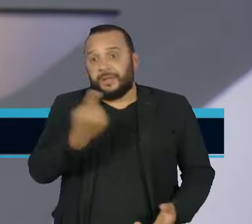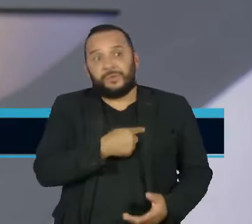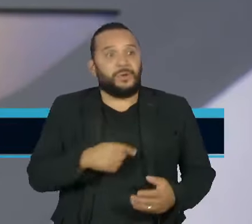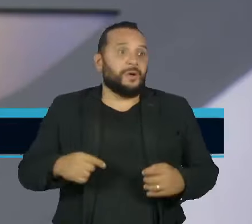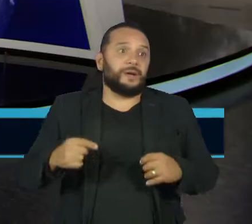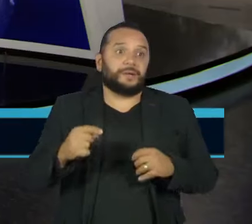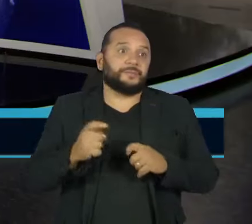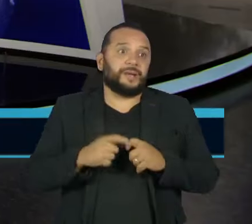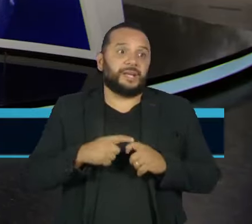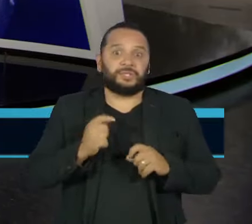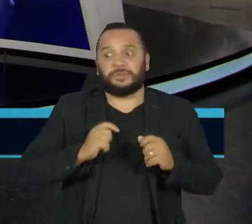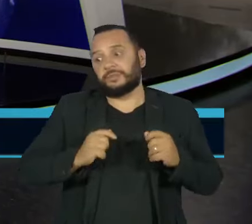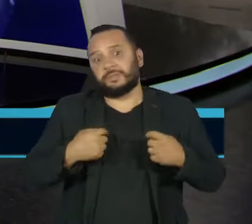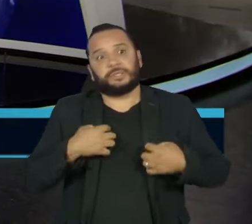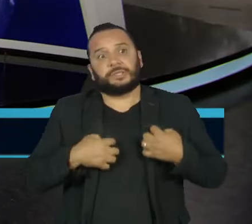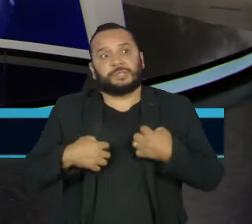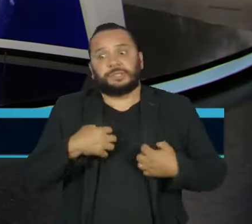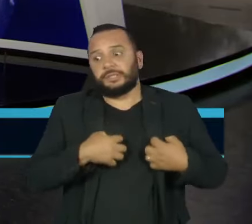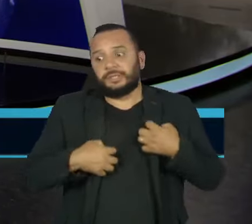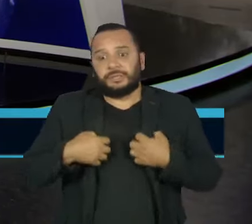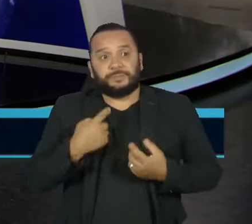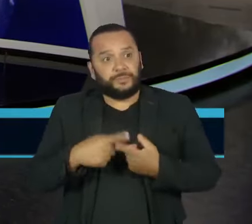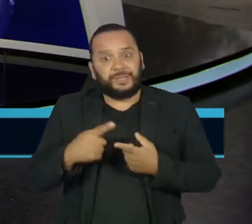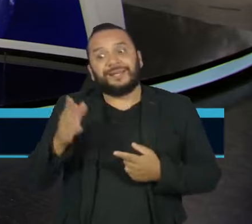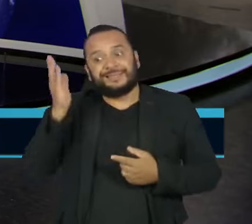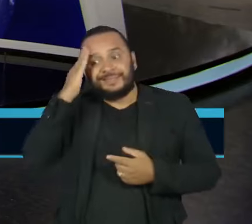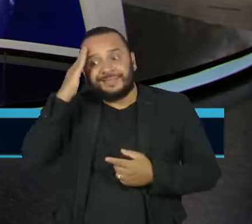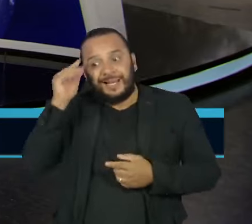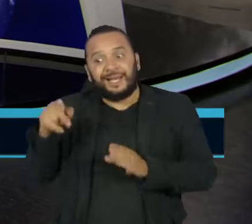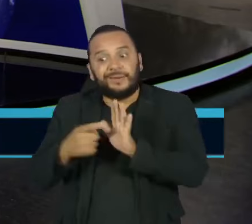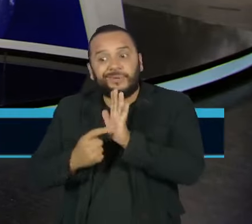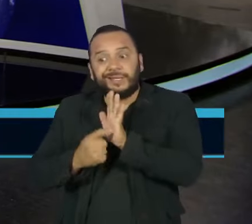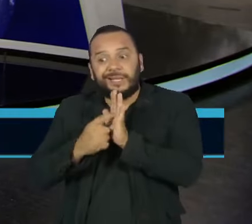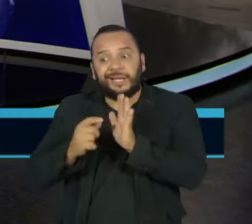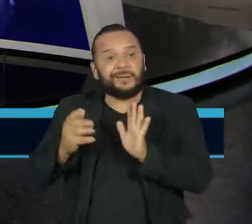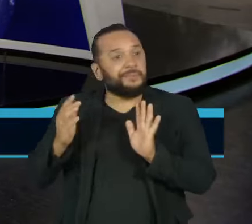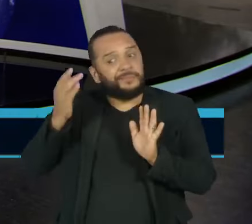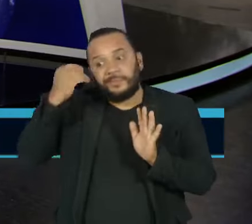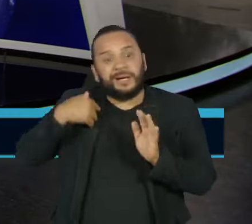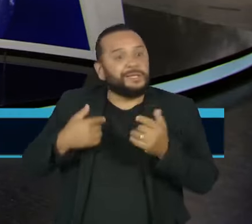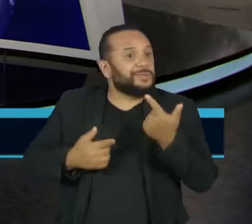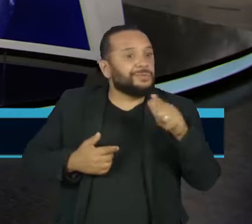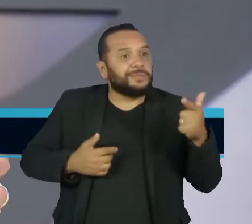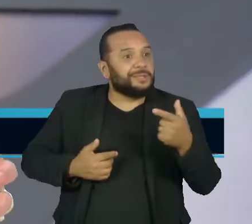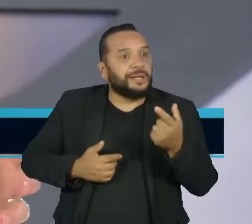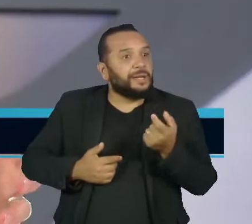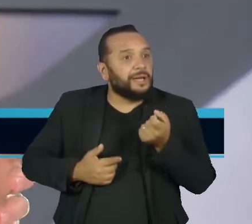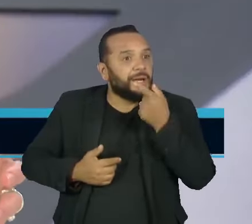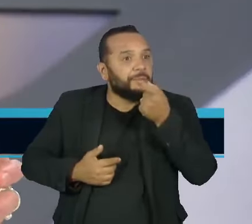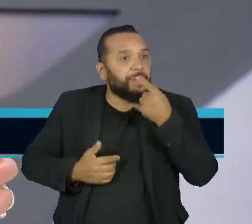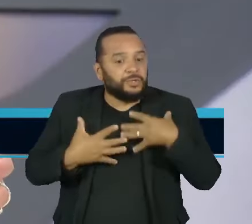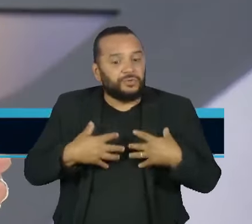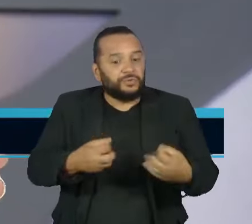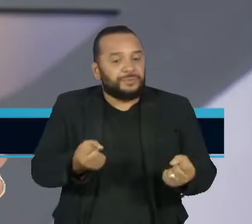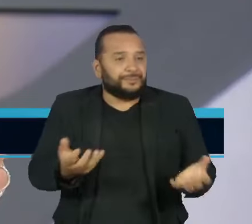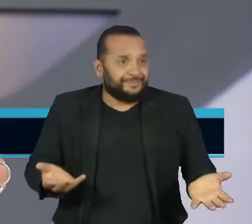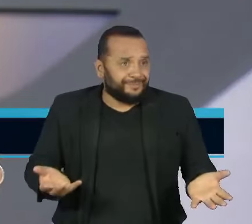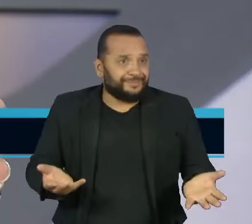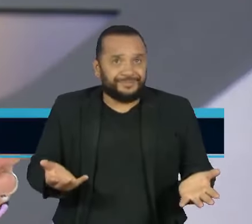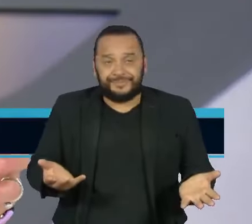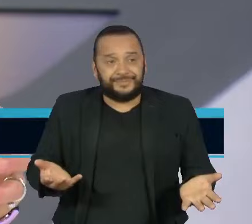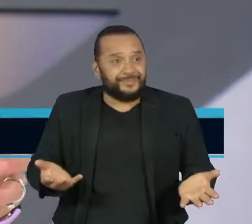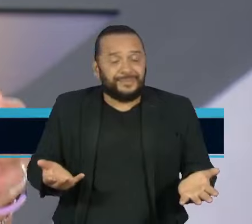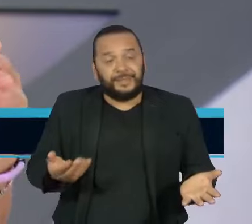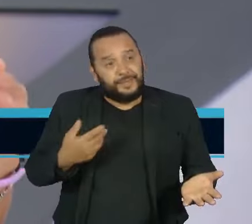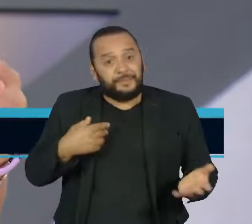e onde uma responsabil enorme no sentido que se eu tenho esse paciente com esta bactéria Além de eu não infelizmente conseguir tratá-lo eu